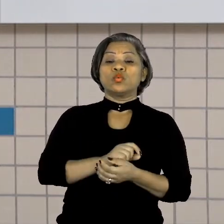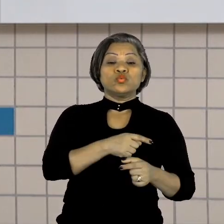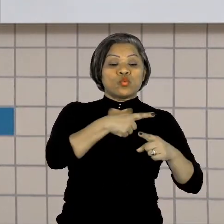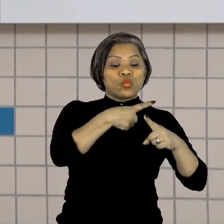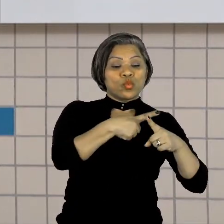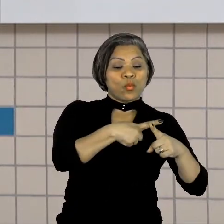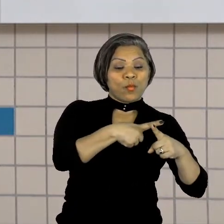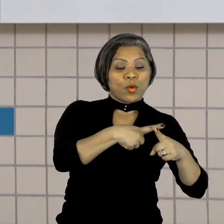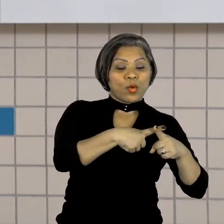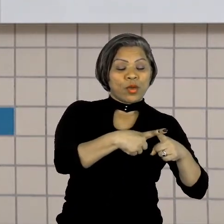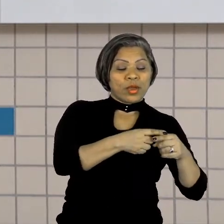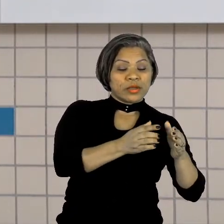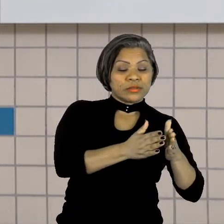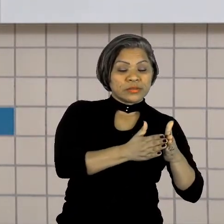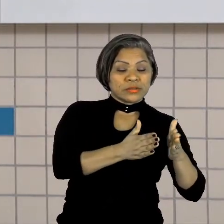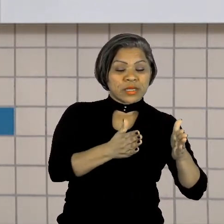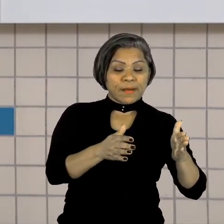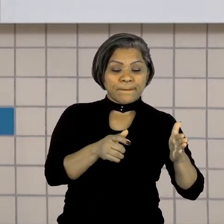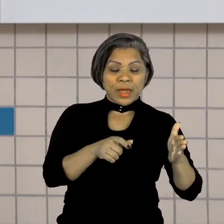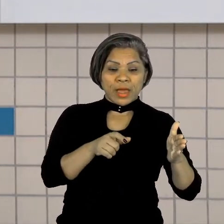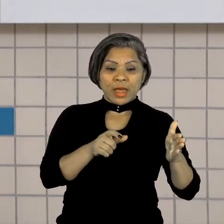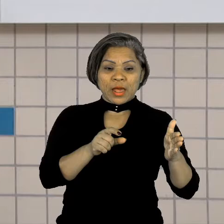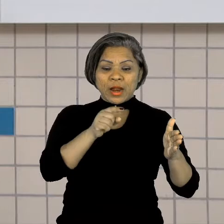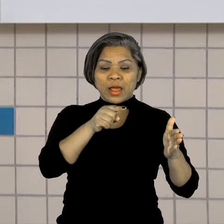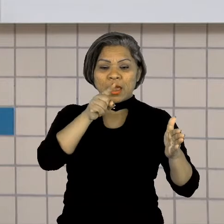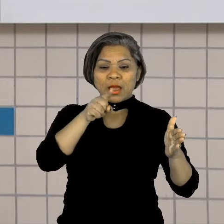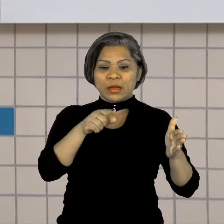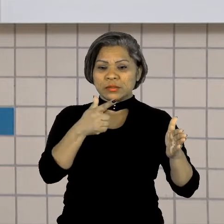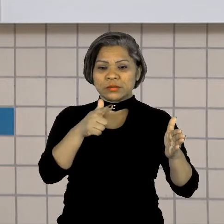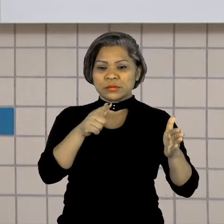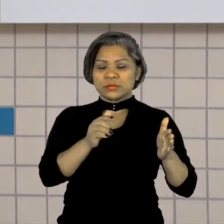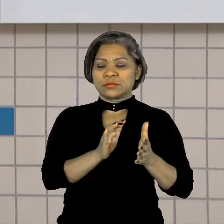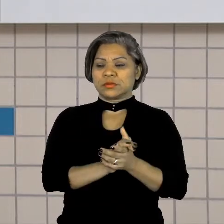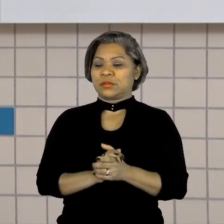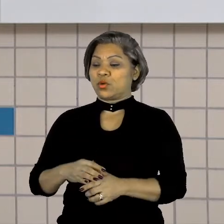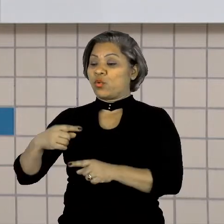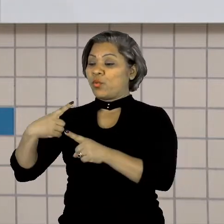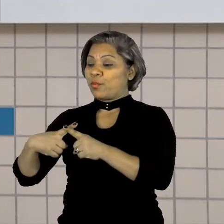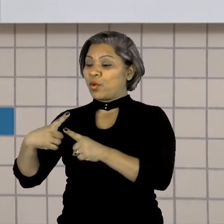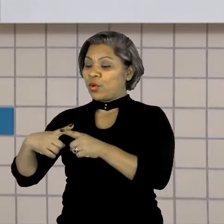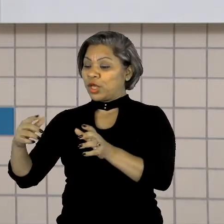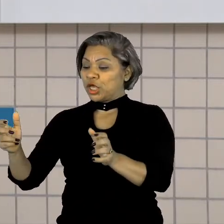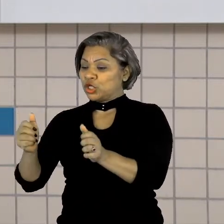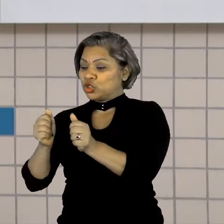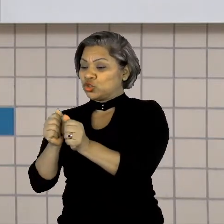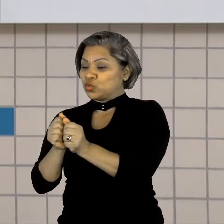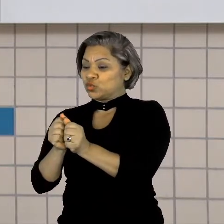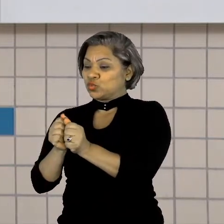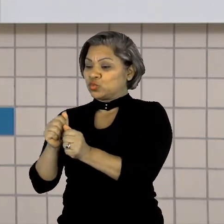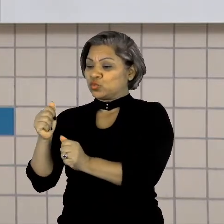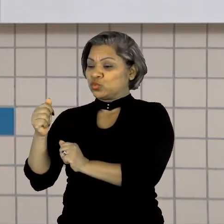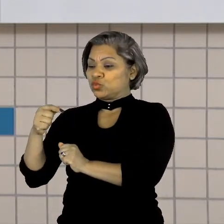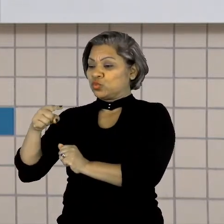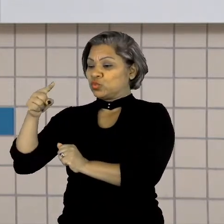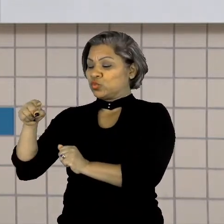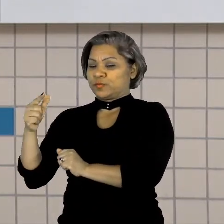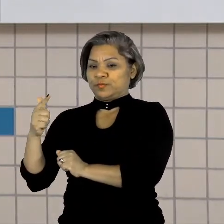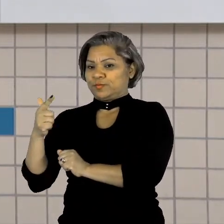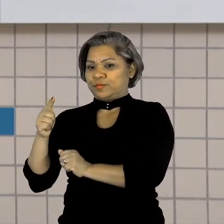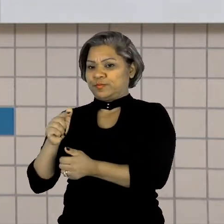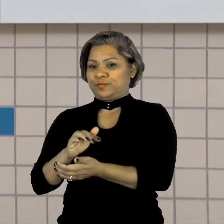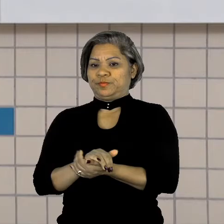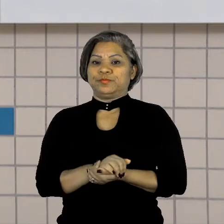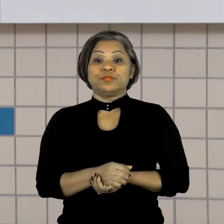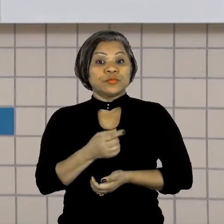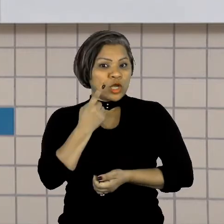sem acento e do porquê junto sem acento. Observe aí na tela os trechos